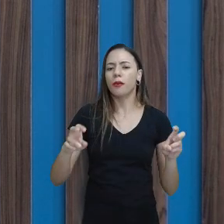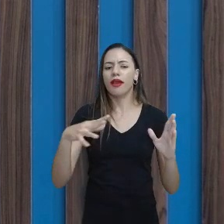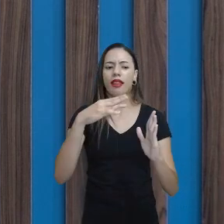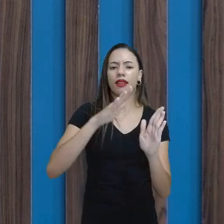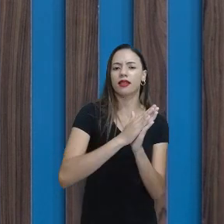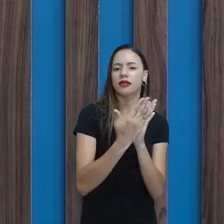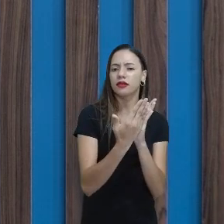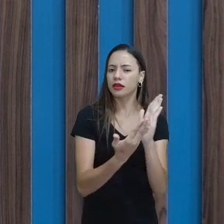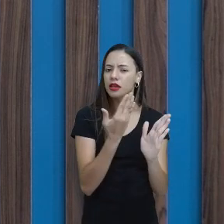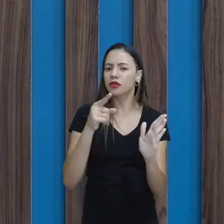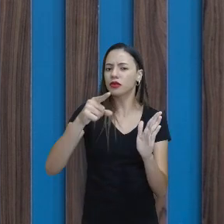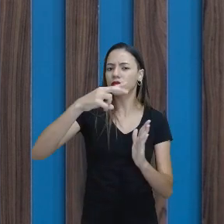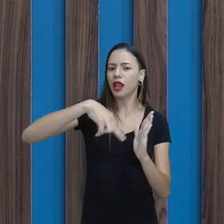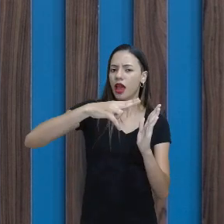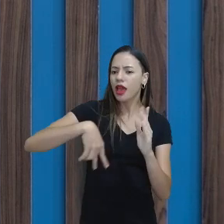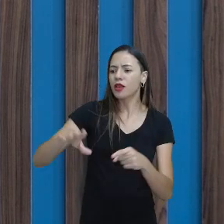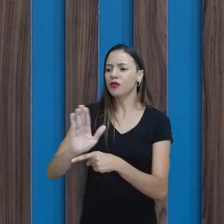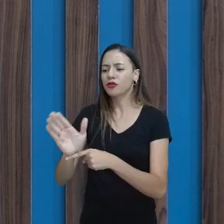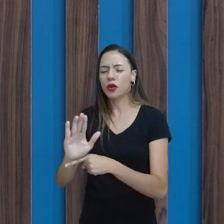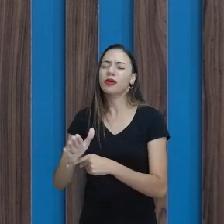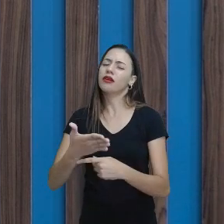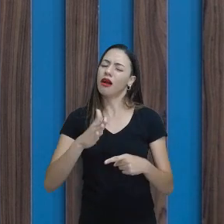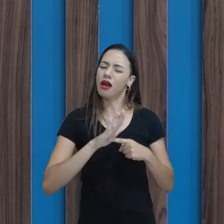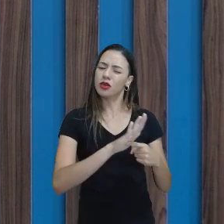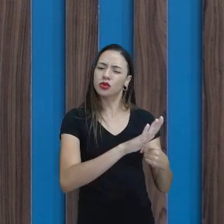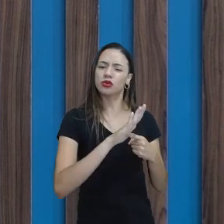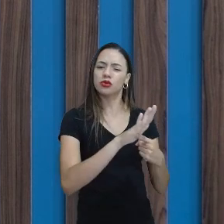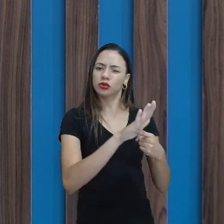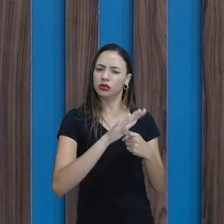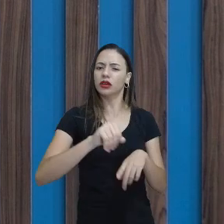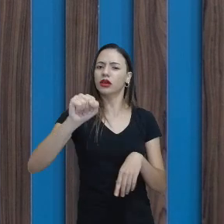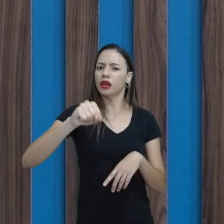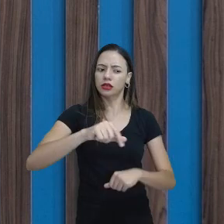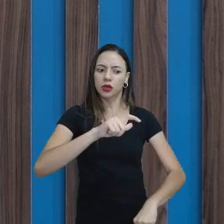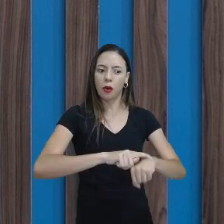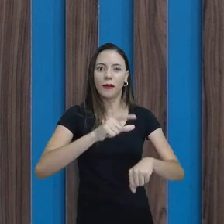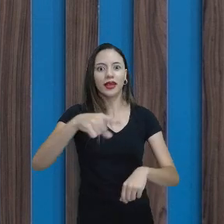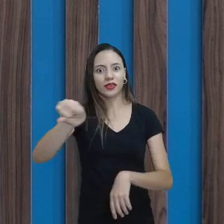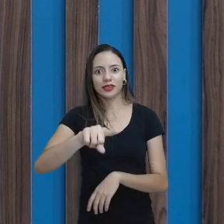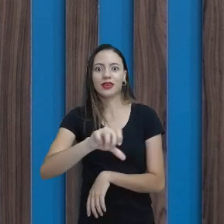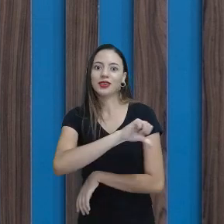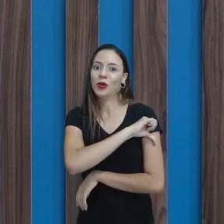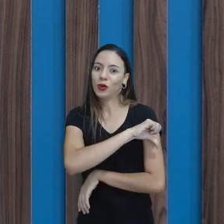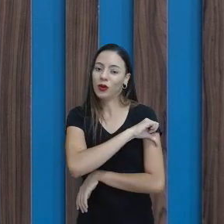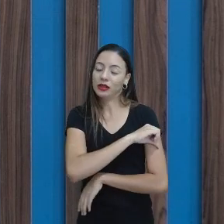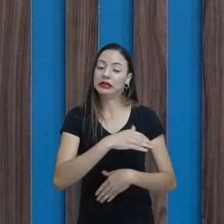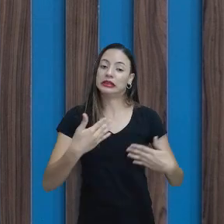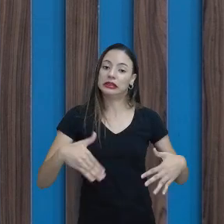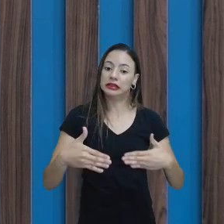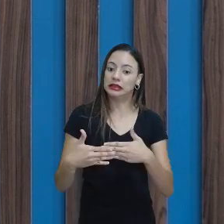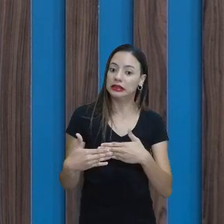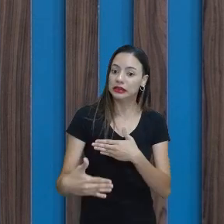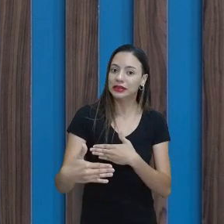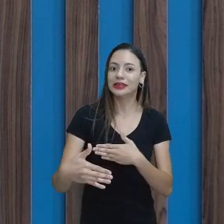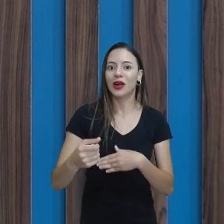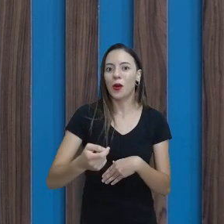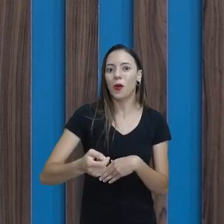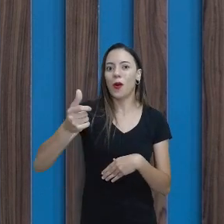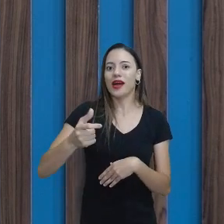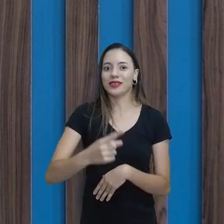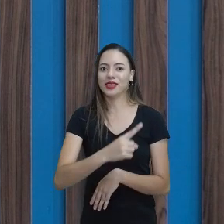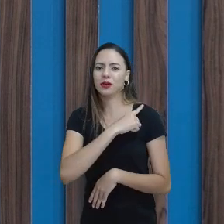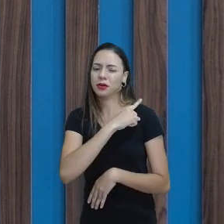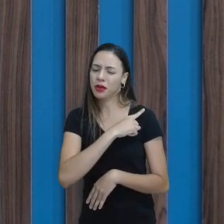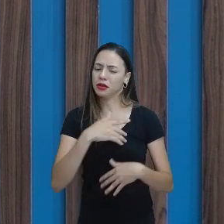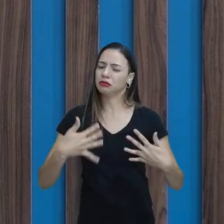está lendo. Isso ajuda muito, não é, nesse momento aí de nono ano, partindo para o primeiro. Então, isso é